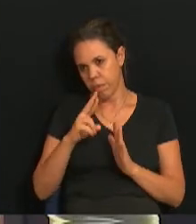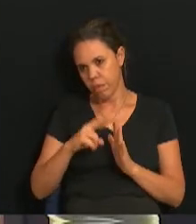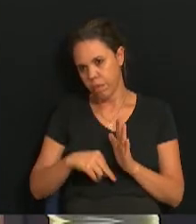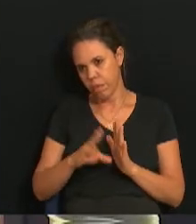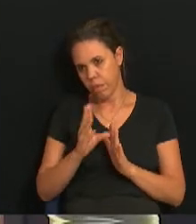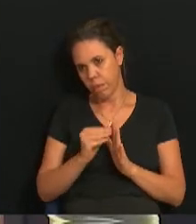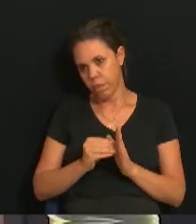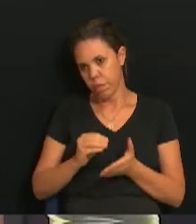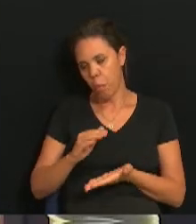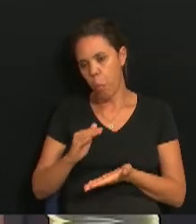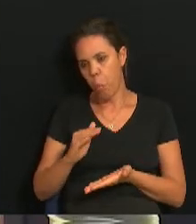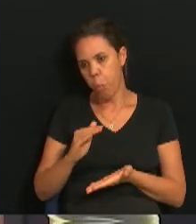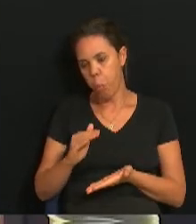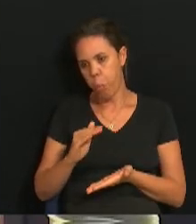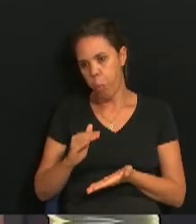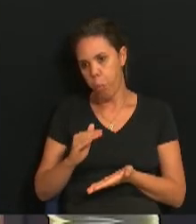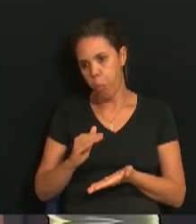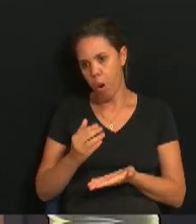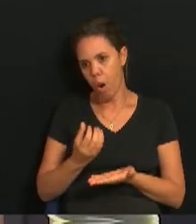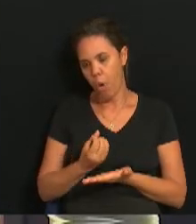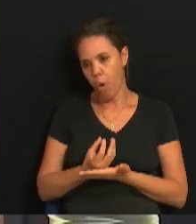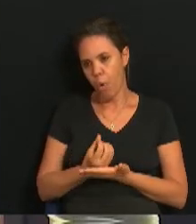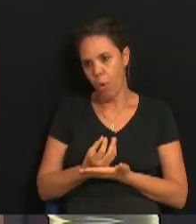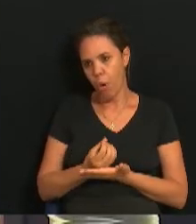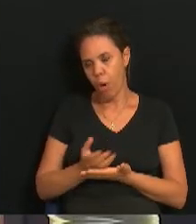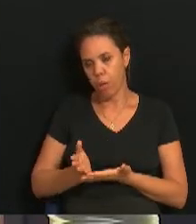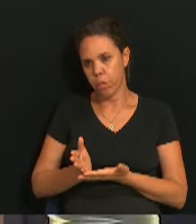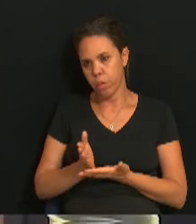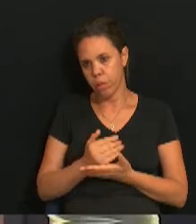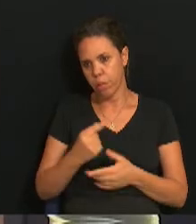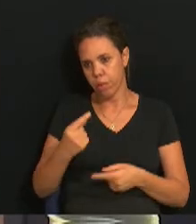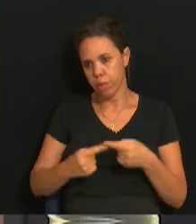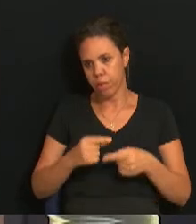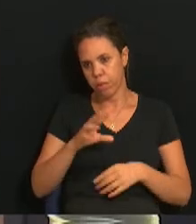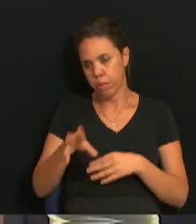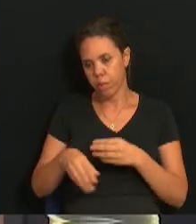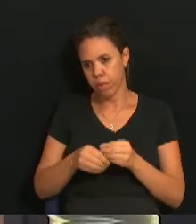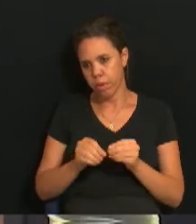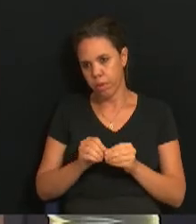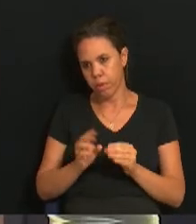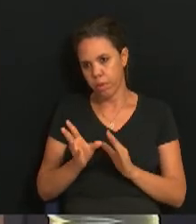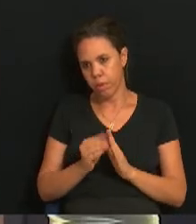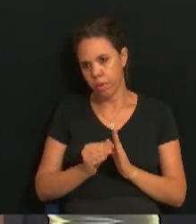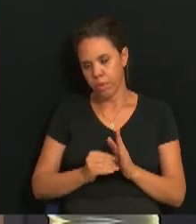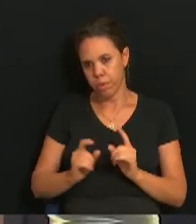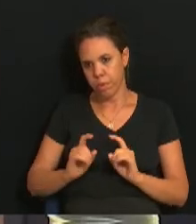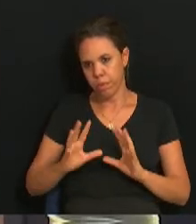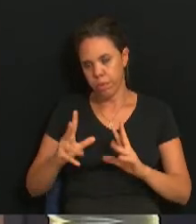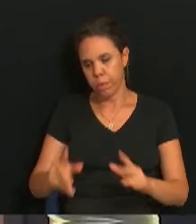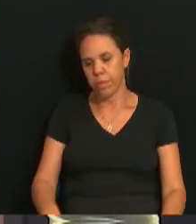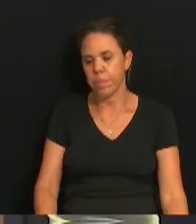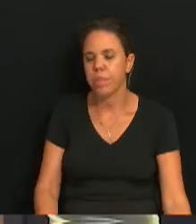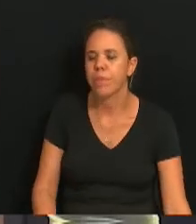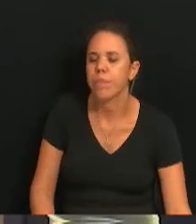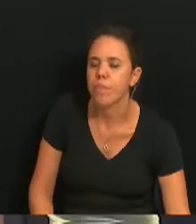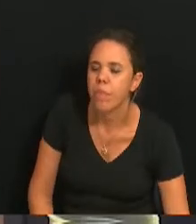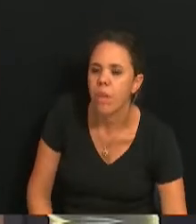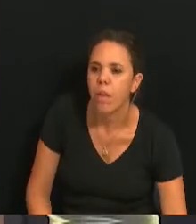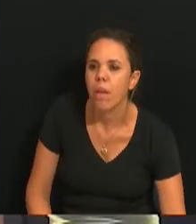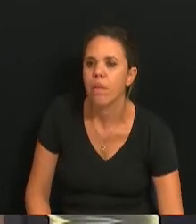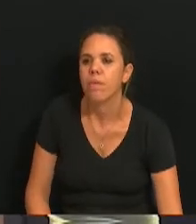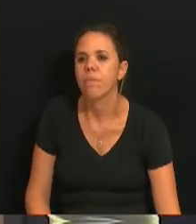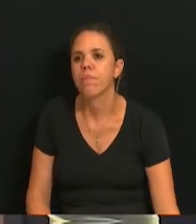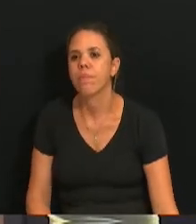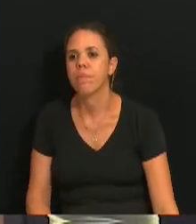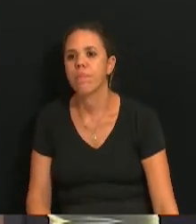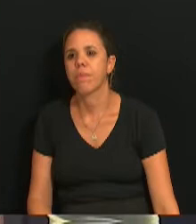robusto, com todos os dados, as informações, os debates que foram feitos em todas as reuniões, né? E a